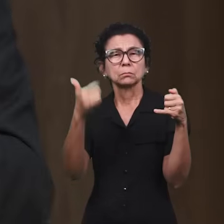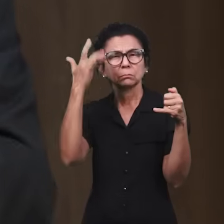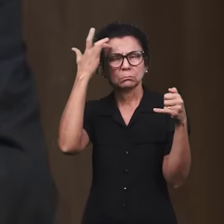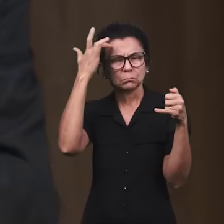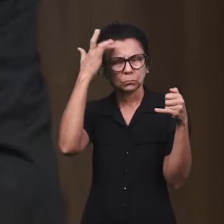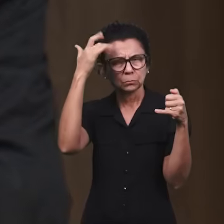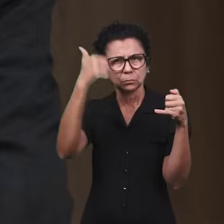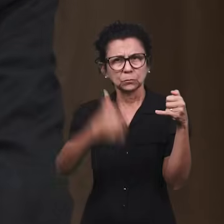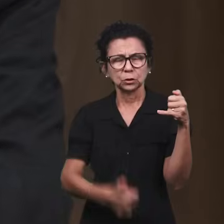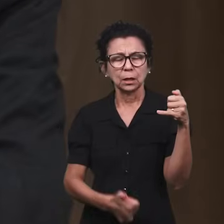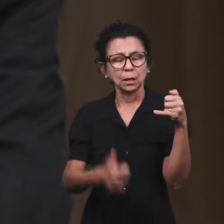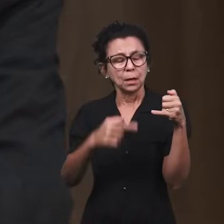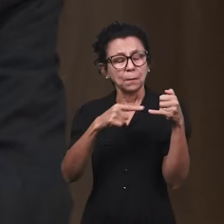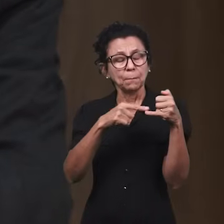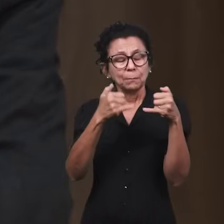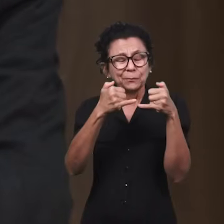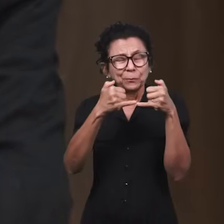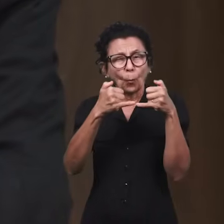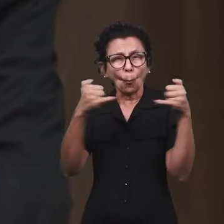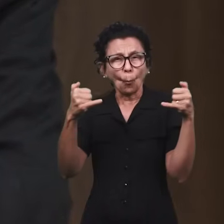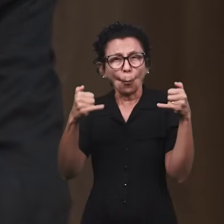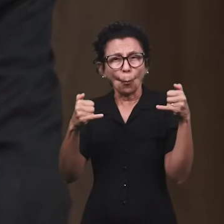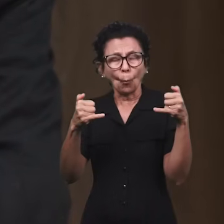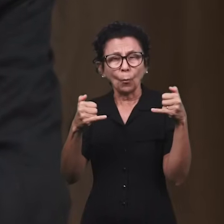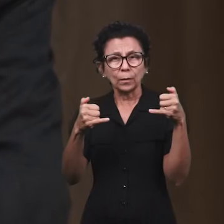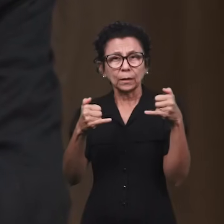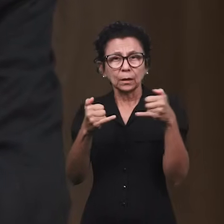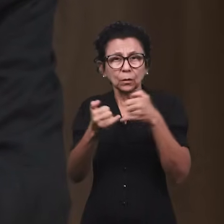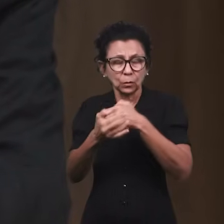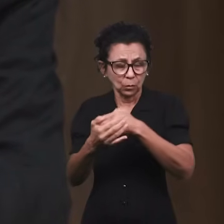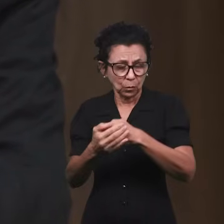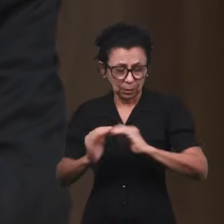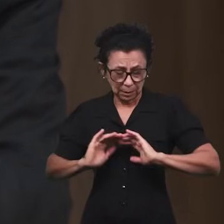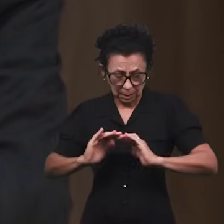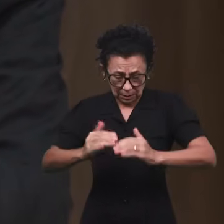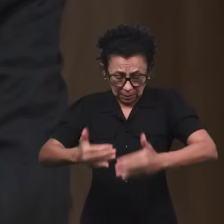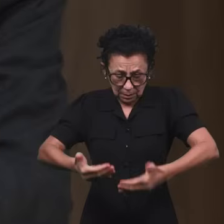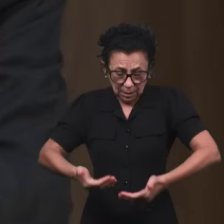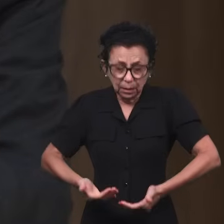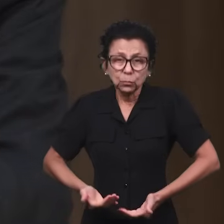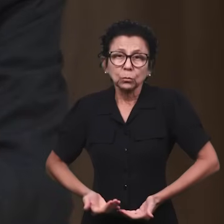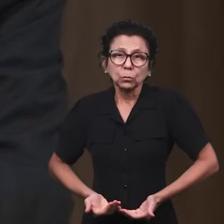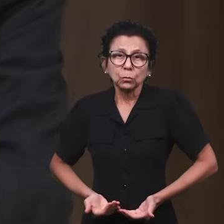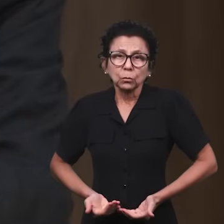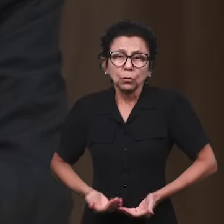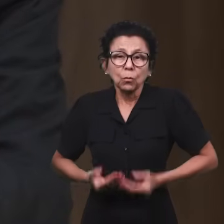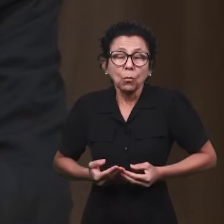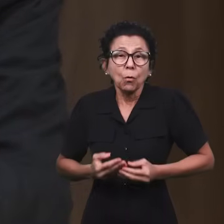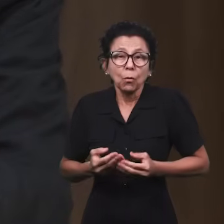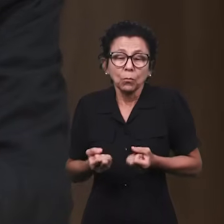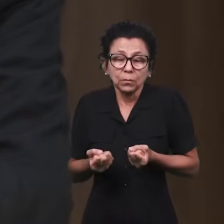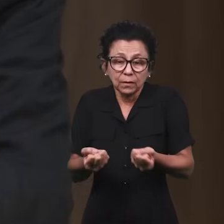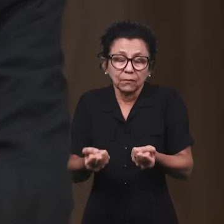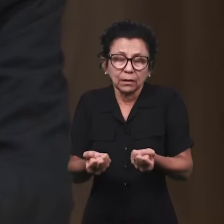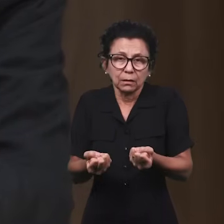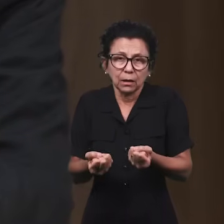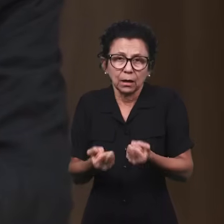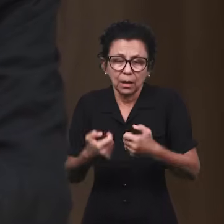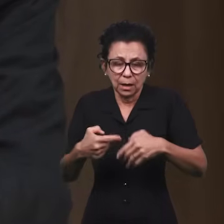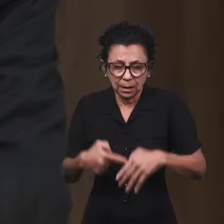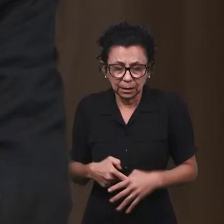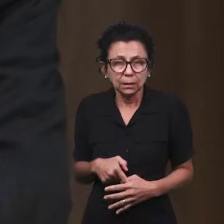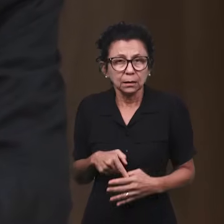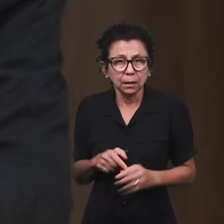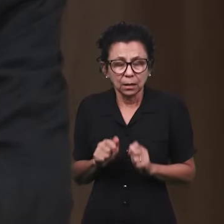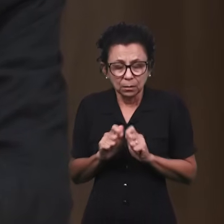ligado, o cérebro da criança tem uma capacidade muito menor de se defender, porque o crânio está